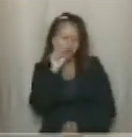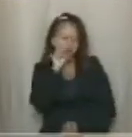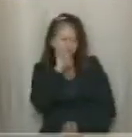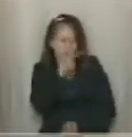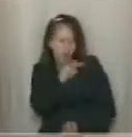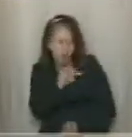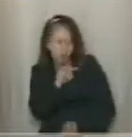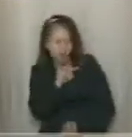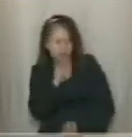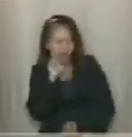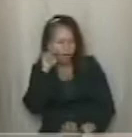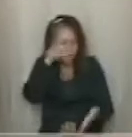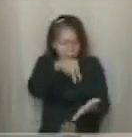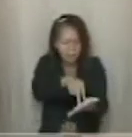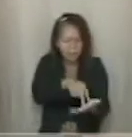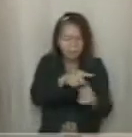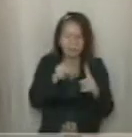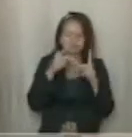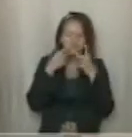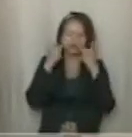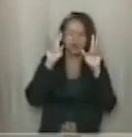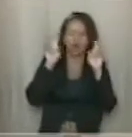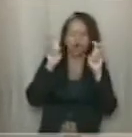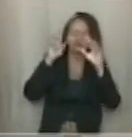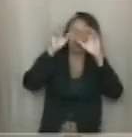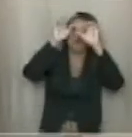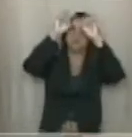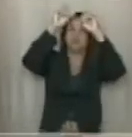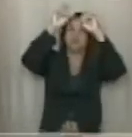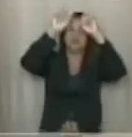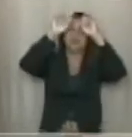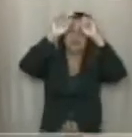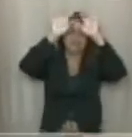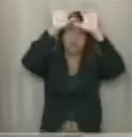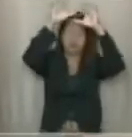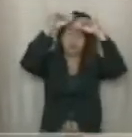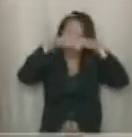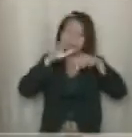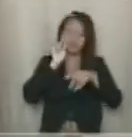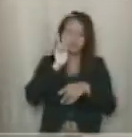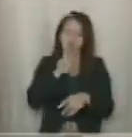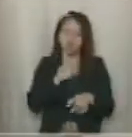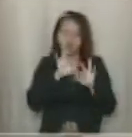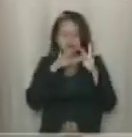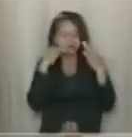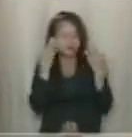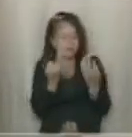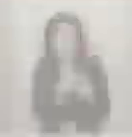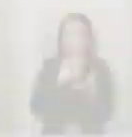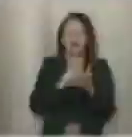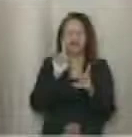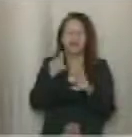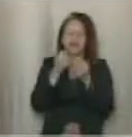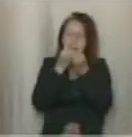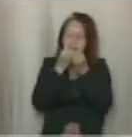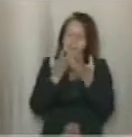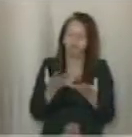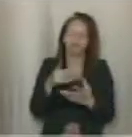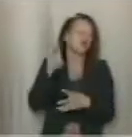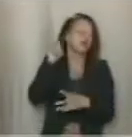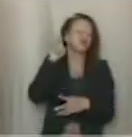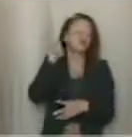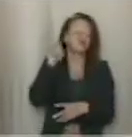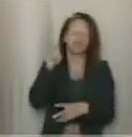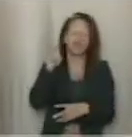só foi lá e falou sobre o teto que tinha desabado, mas você também olhou a situação das famílias que estavam ali. Que bom que a senhora